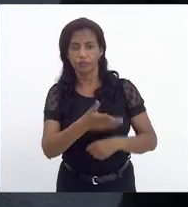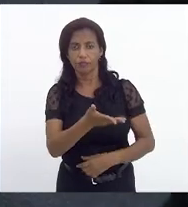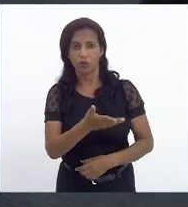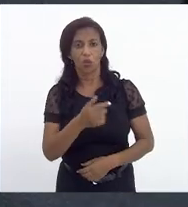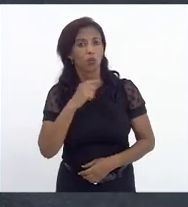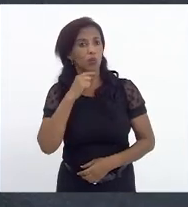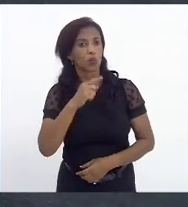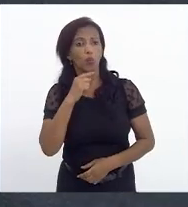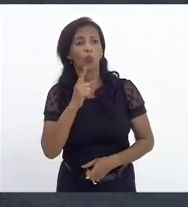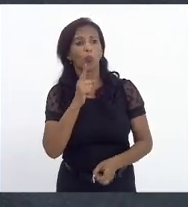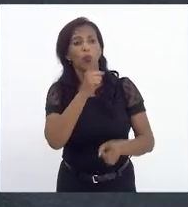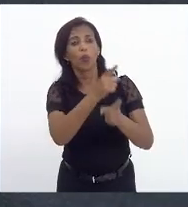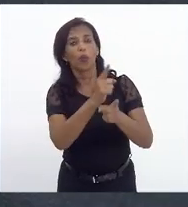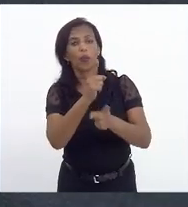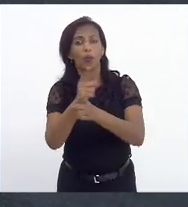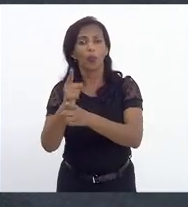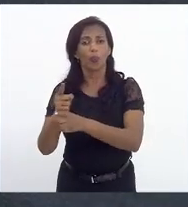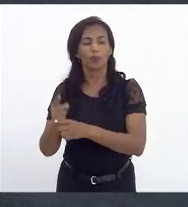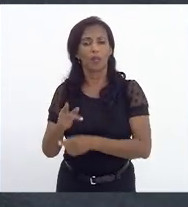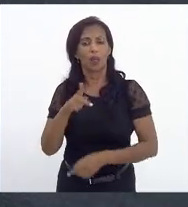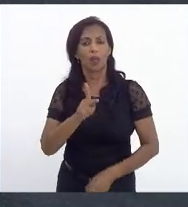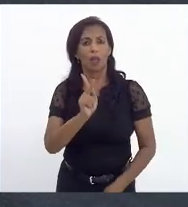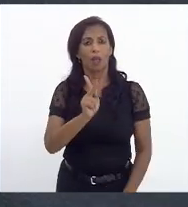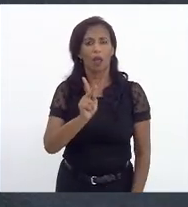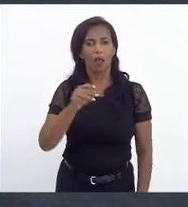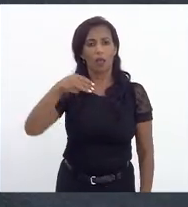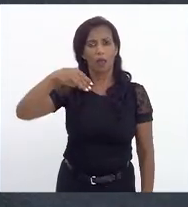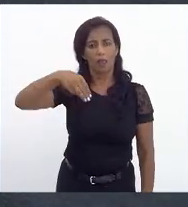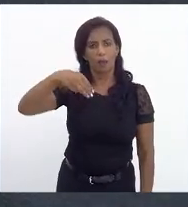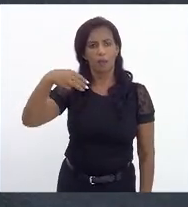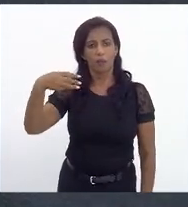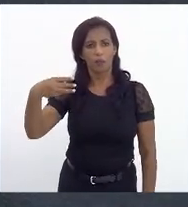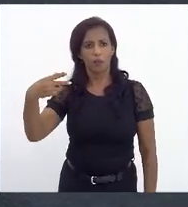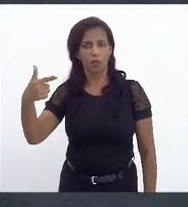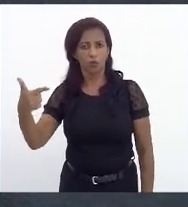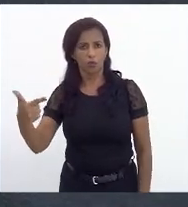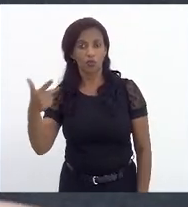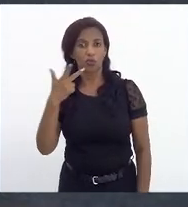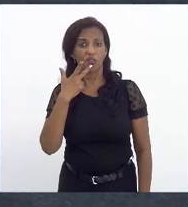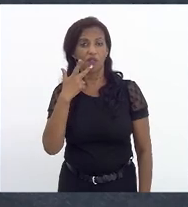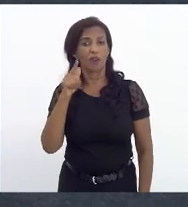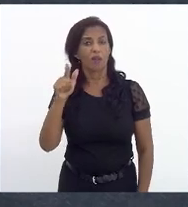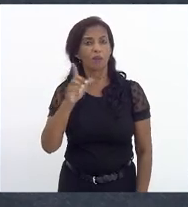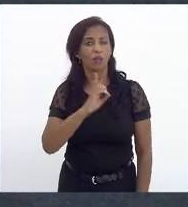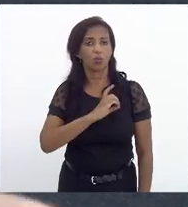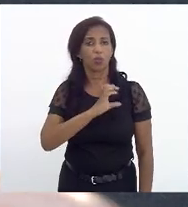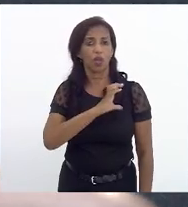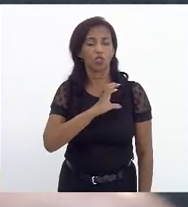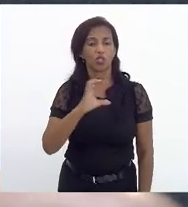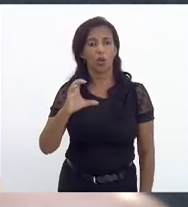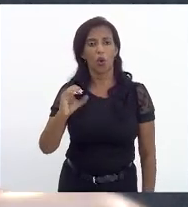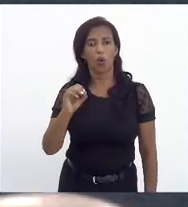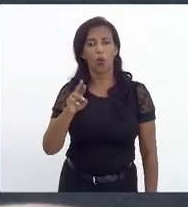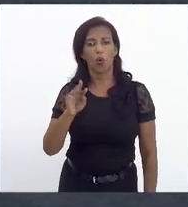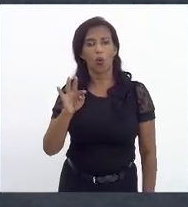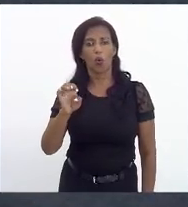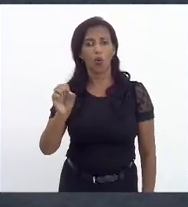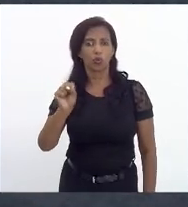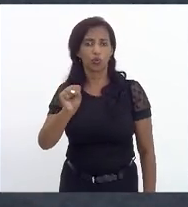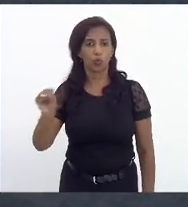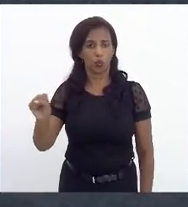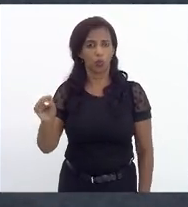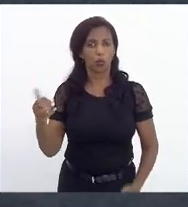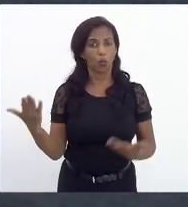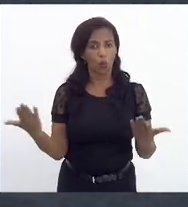não conseguimos localizar no quilômetro 32 e tivemos a informação que ele estava no corte 8 em Caxias. No dia de hoje, com o apoio